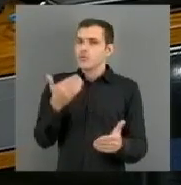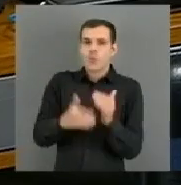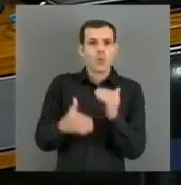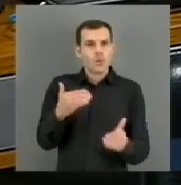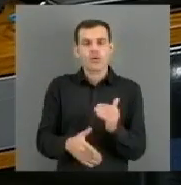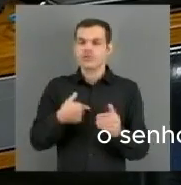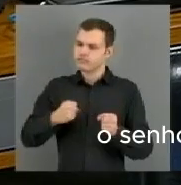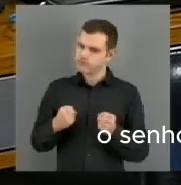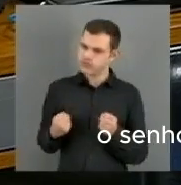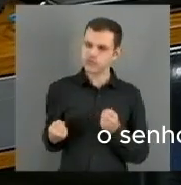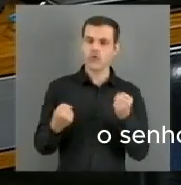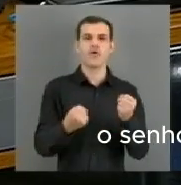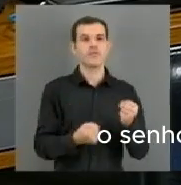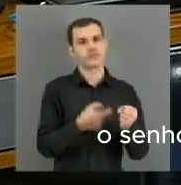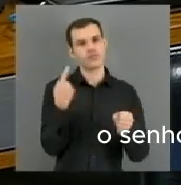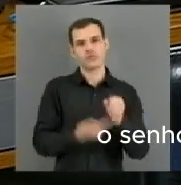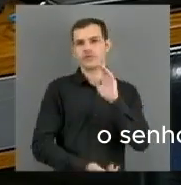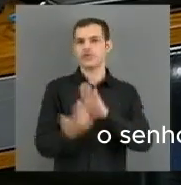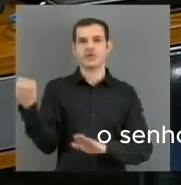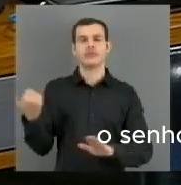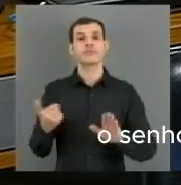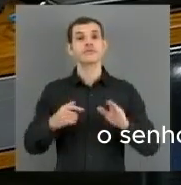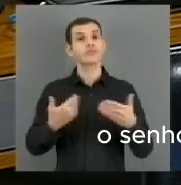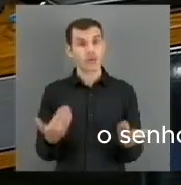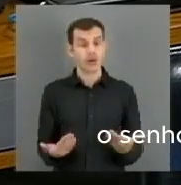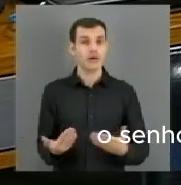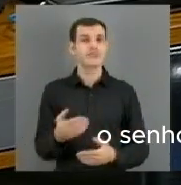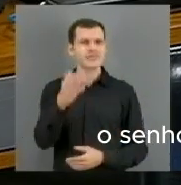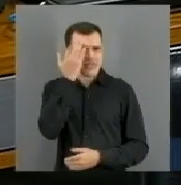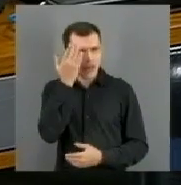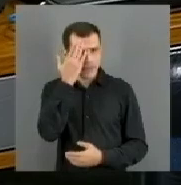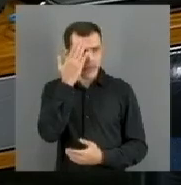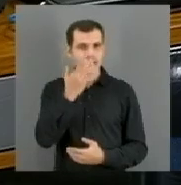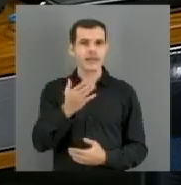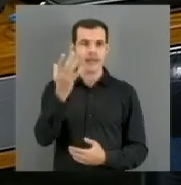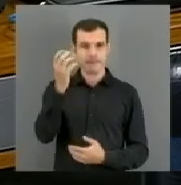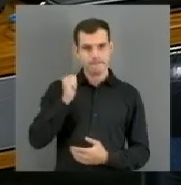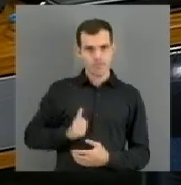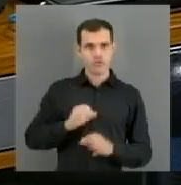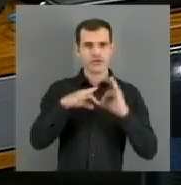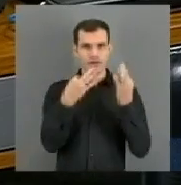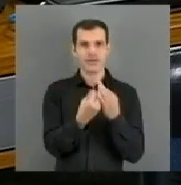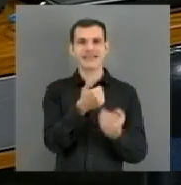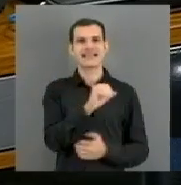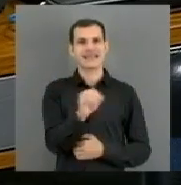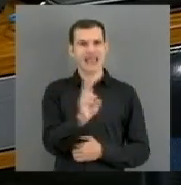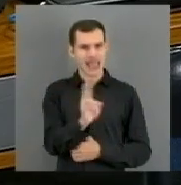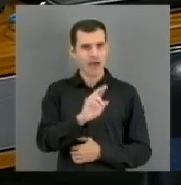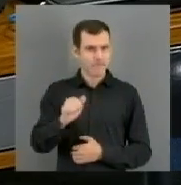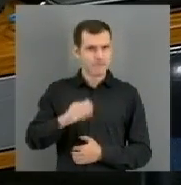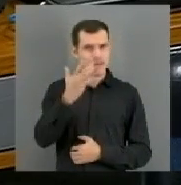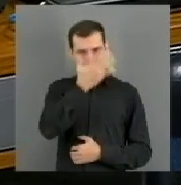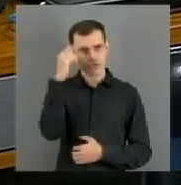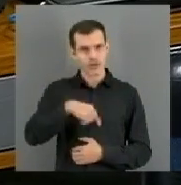erro. O senhor sabia que mais de R$100 do Bolsa Família o brasileiro, em média, já